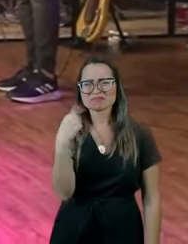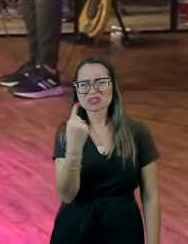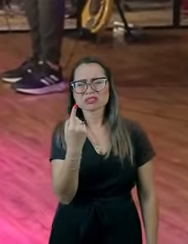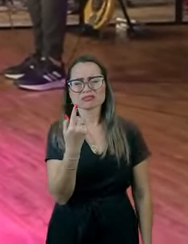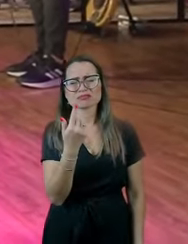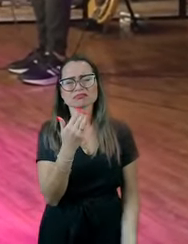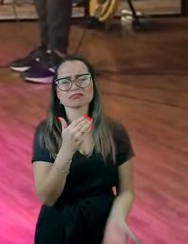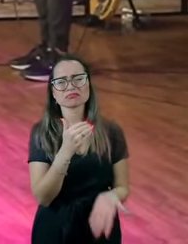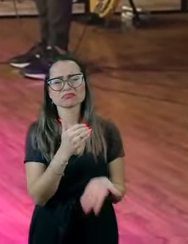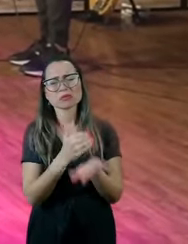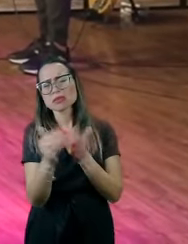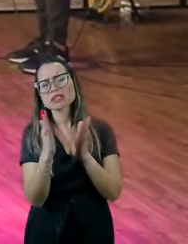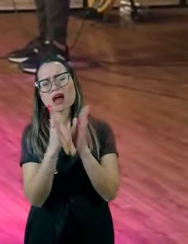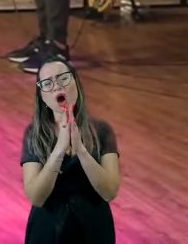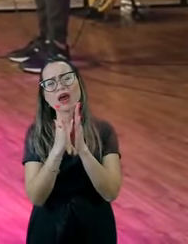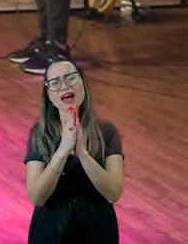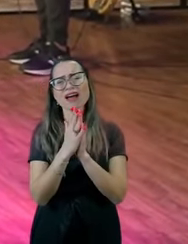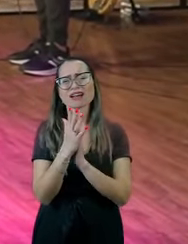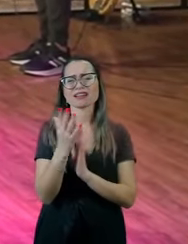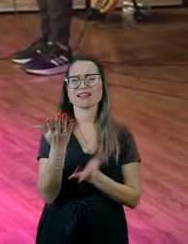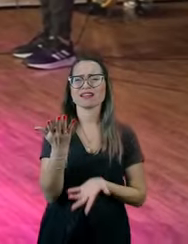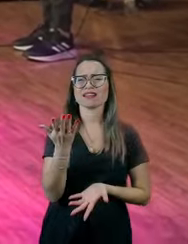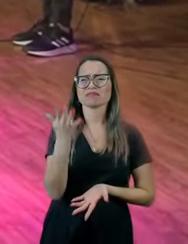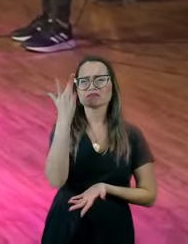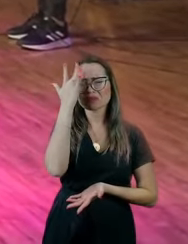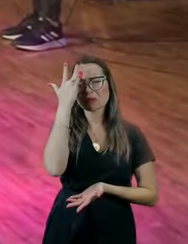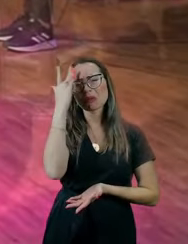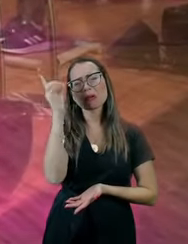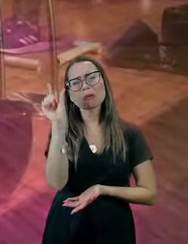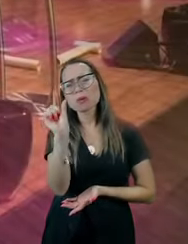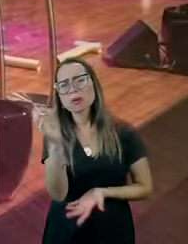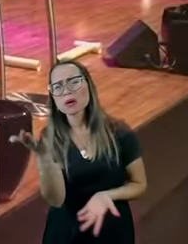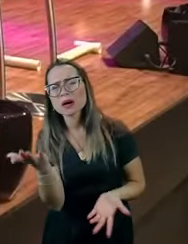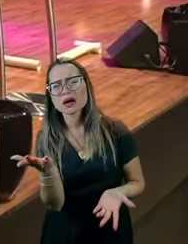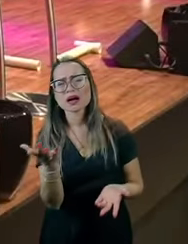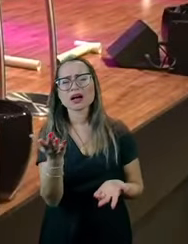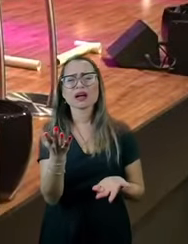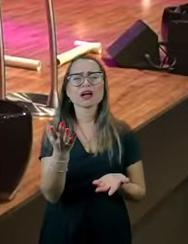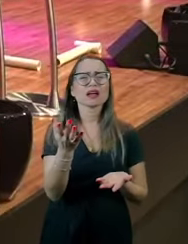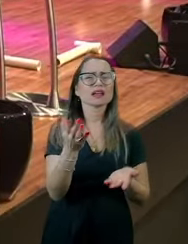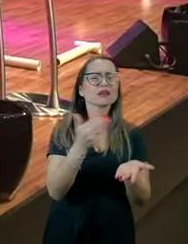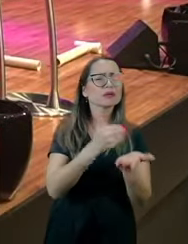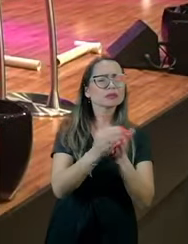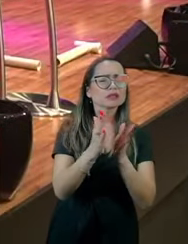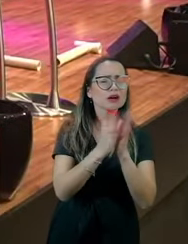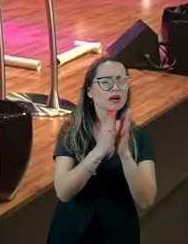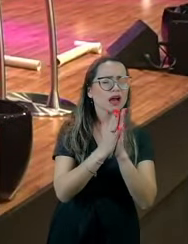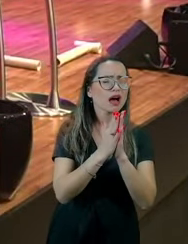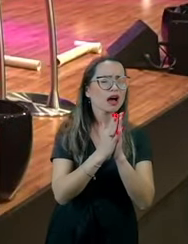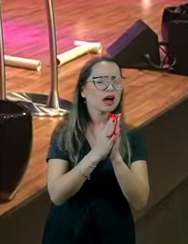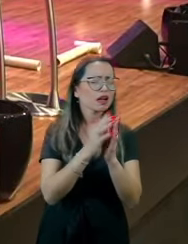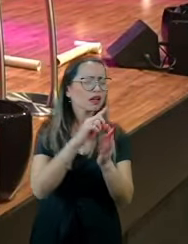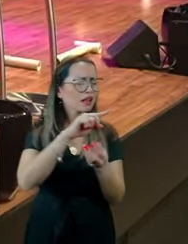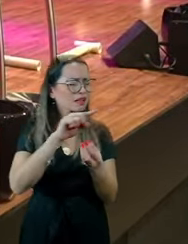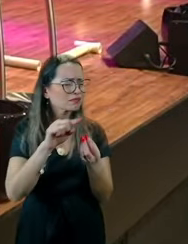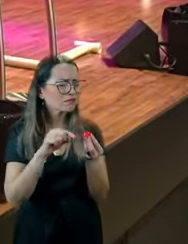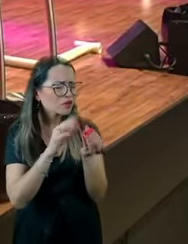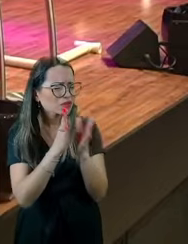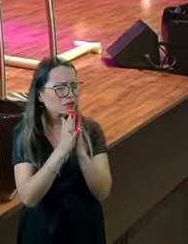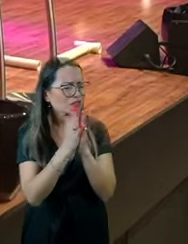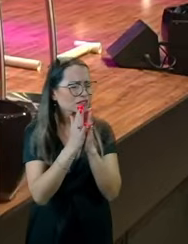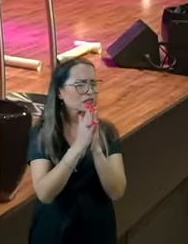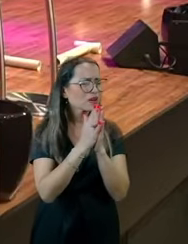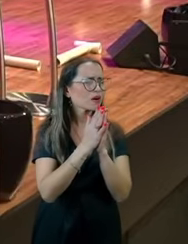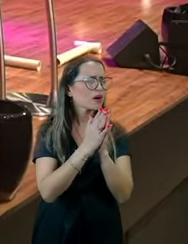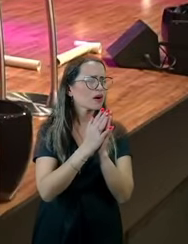nos reunir para orar e começamos a nos conectar. E no meio daquela oração eu liberava a palavra para elas, eu liberava e elas liberavam palavra para mim, que